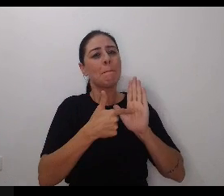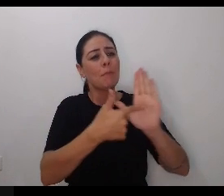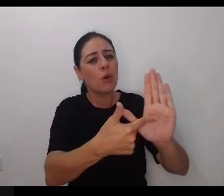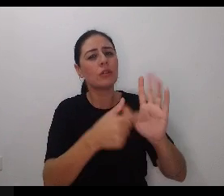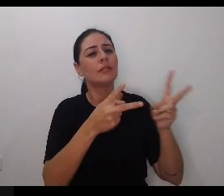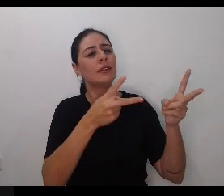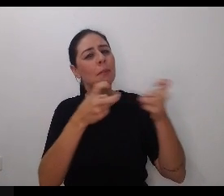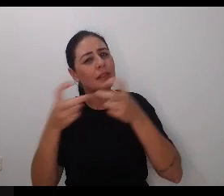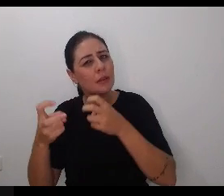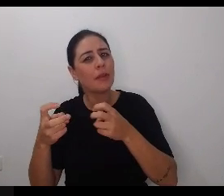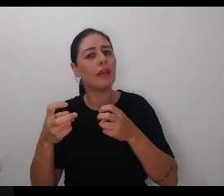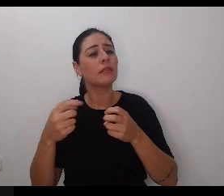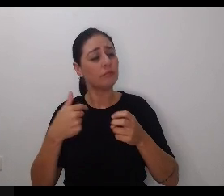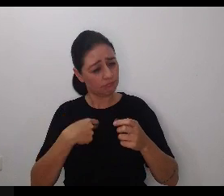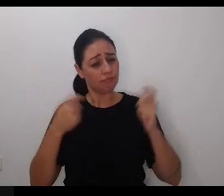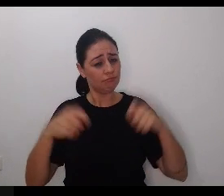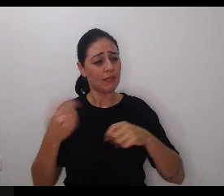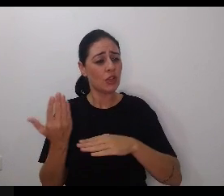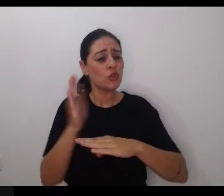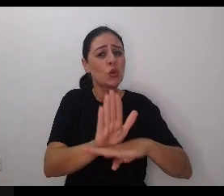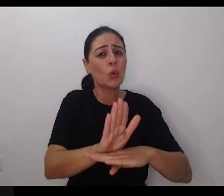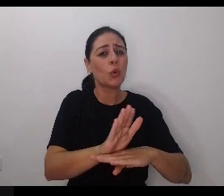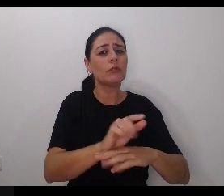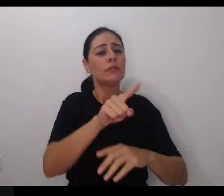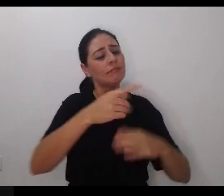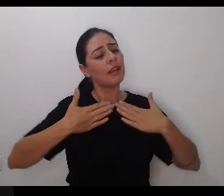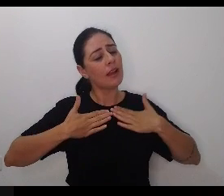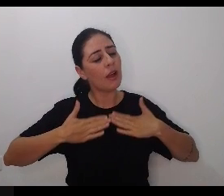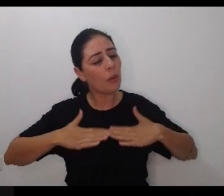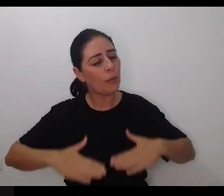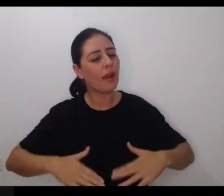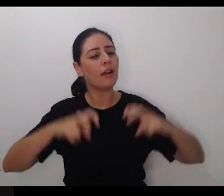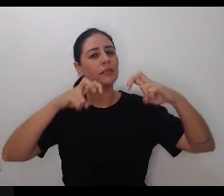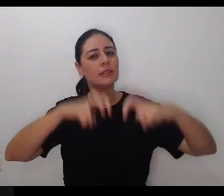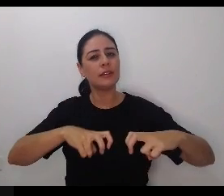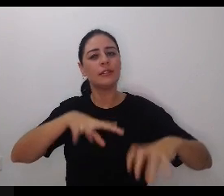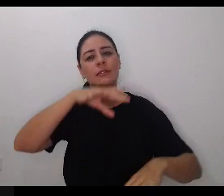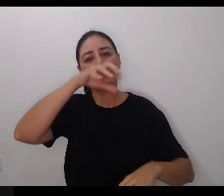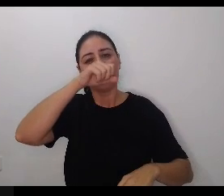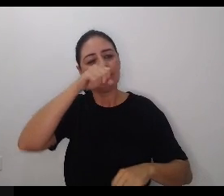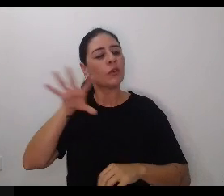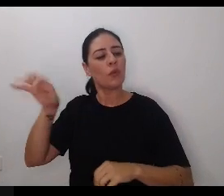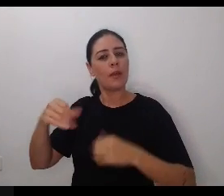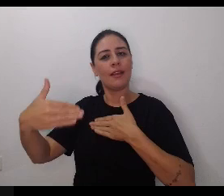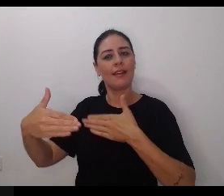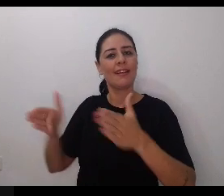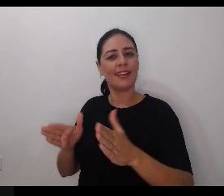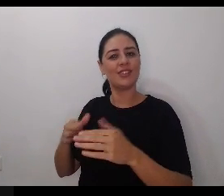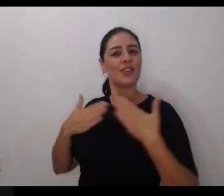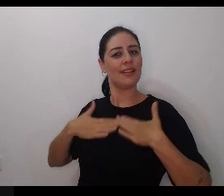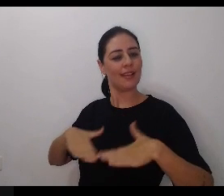o que a criança está sentindo, antecipa, né? Mostra para ela que a gente está percebendo e fala, vamos se ajudar a se acalmar, né? Eu vou com você,